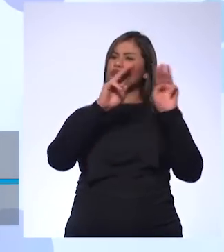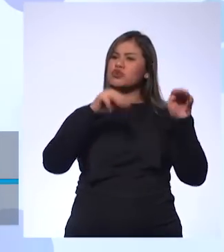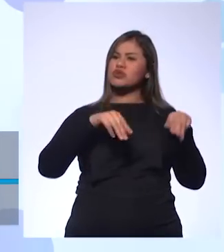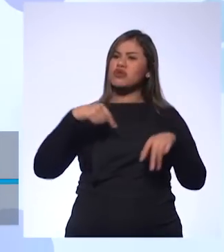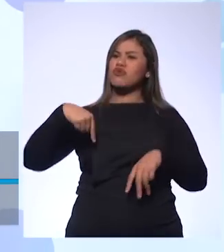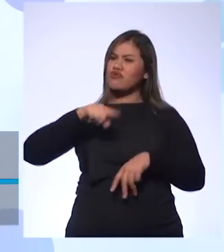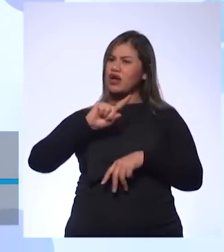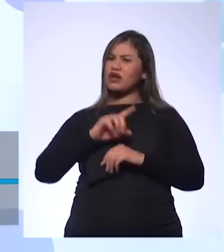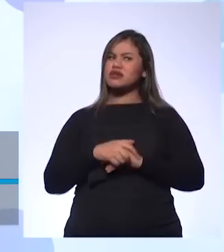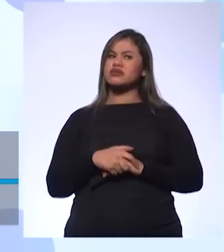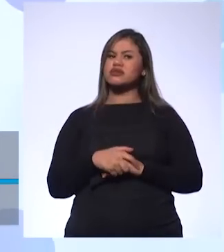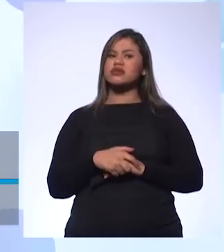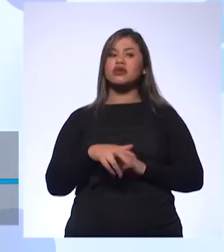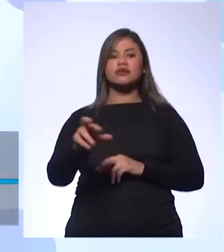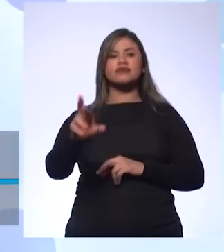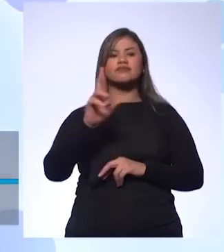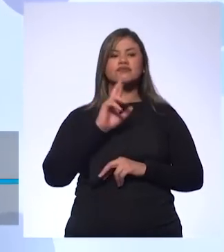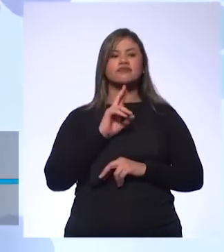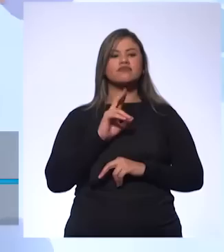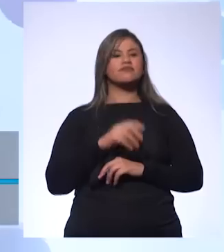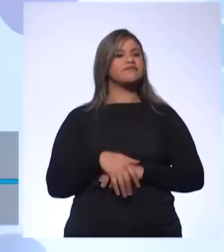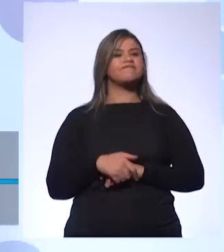falam: não. não. Ah,